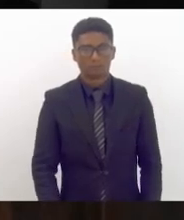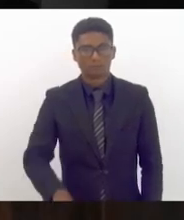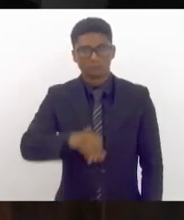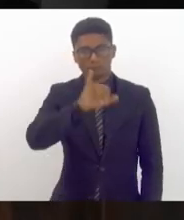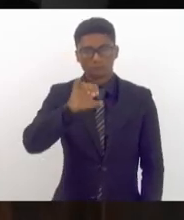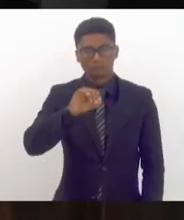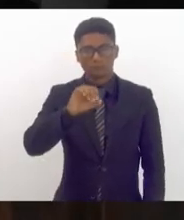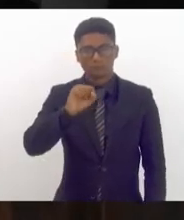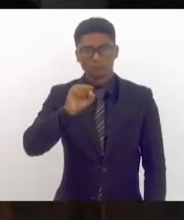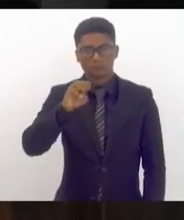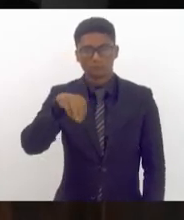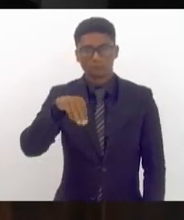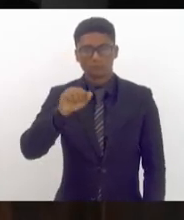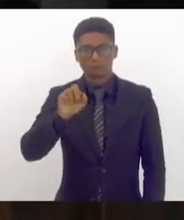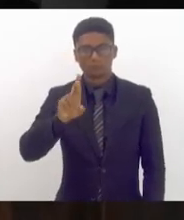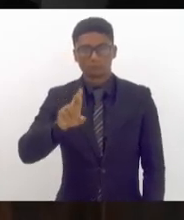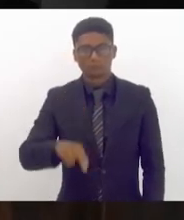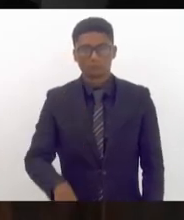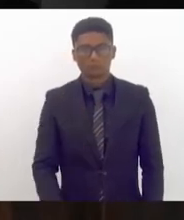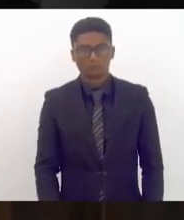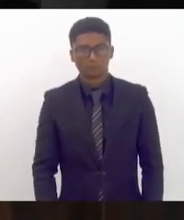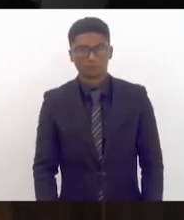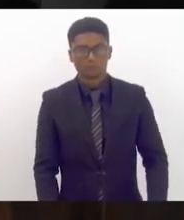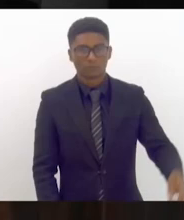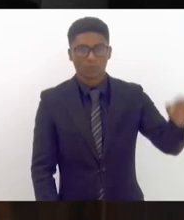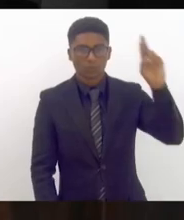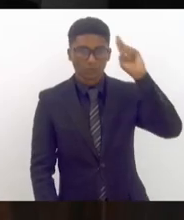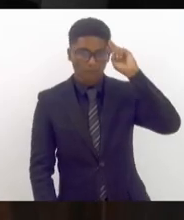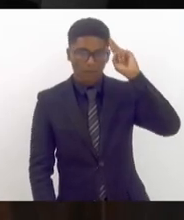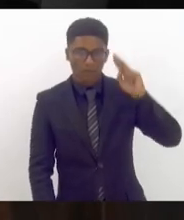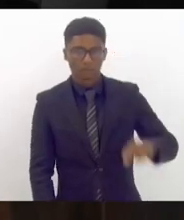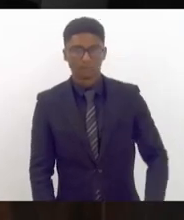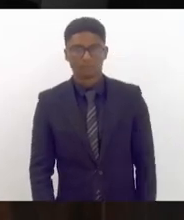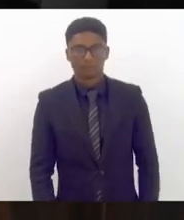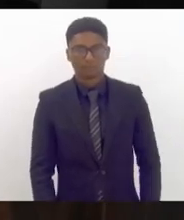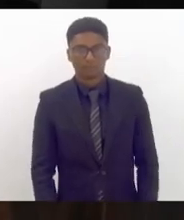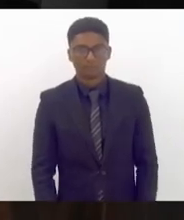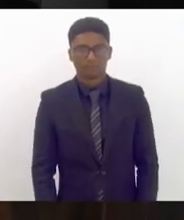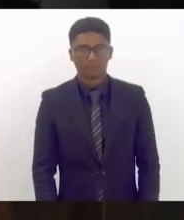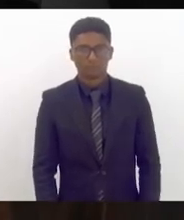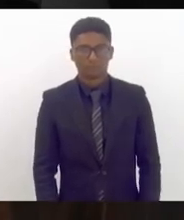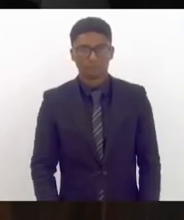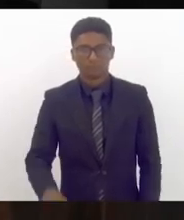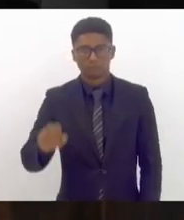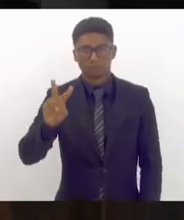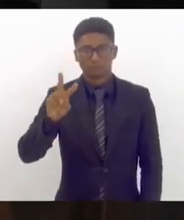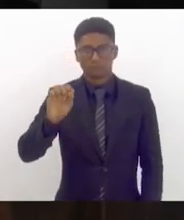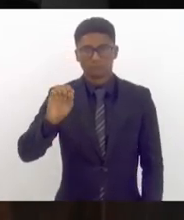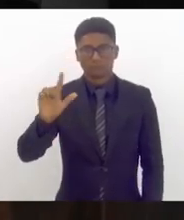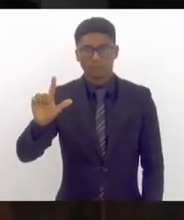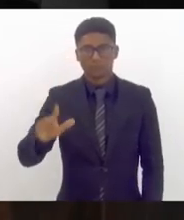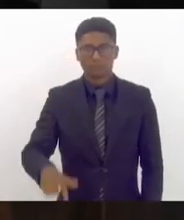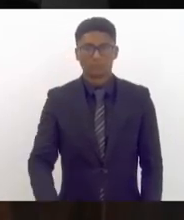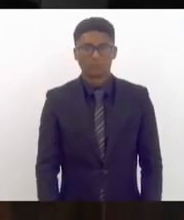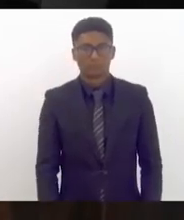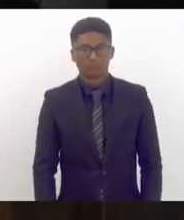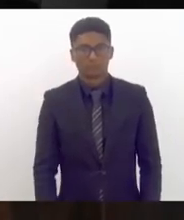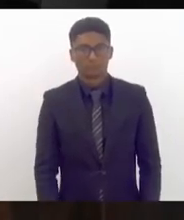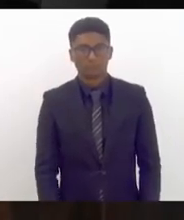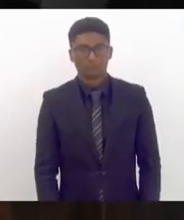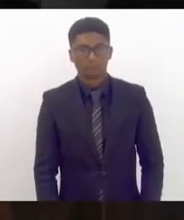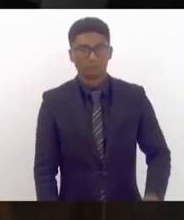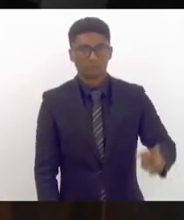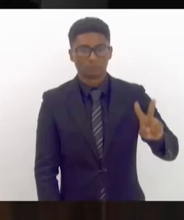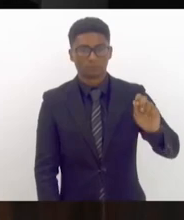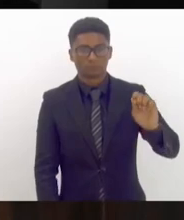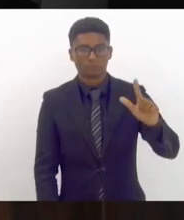Josemar, deputado Rosenberg Reis, deputado Valdo Ceasa, deputado